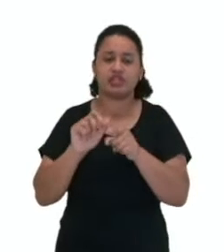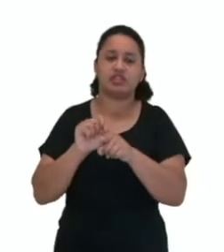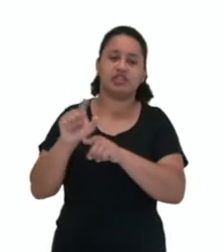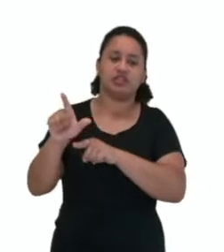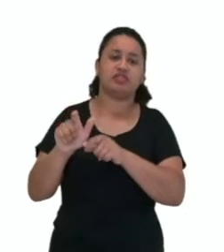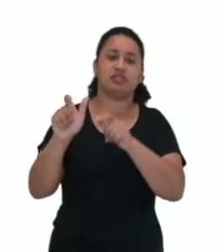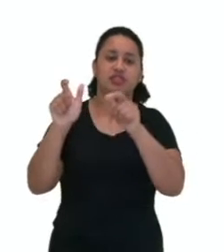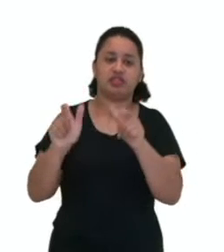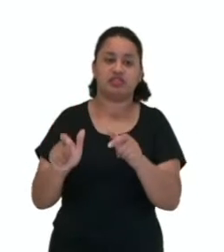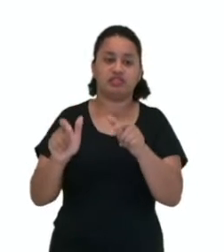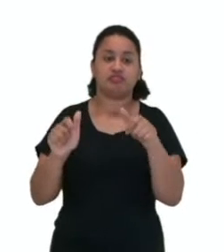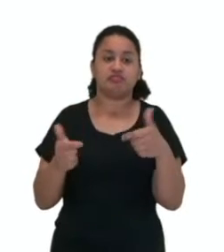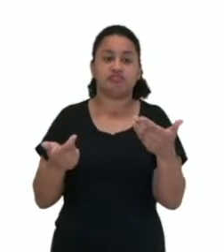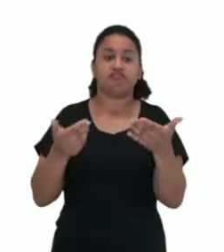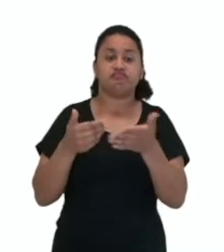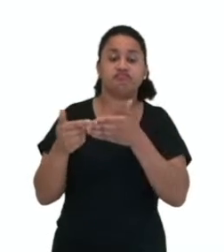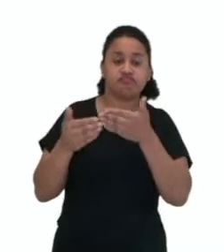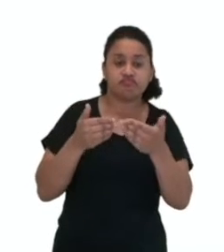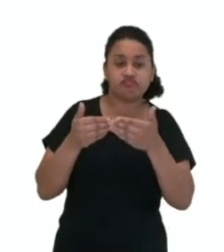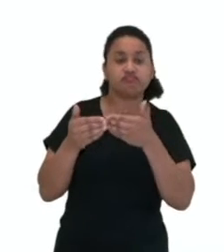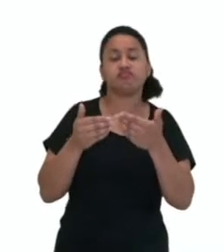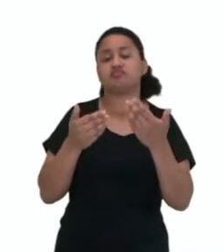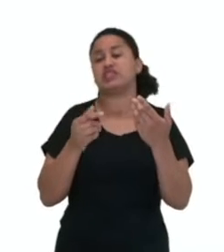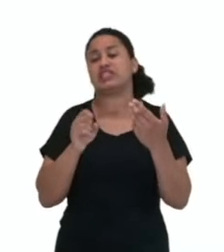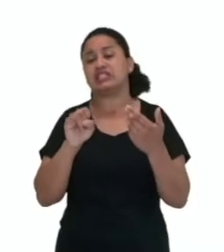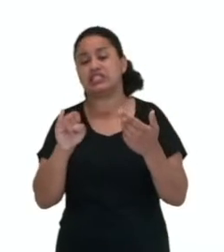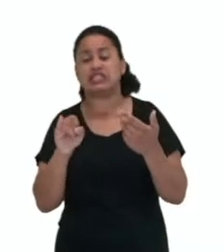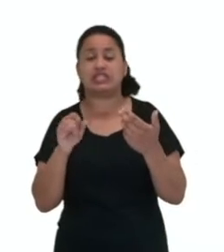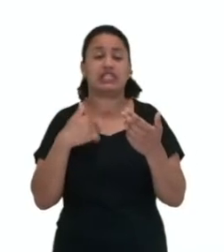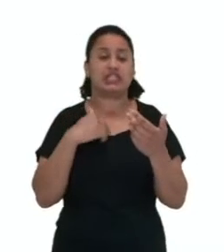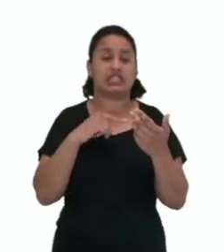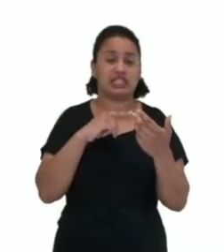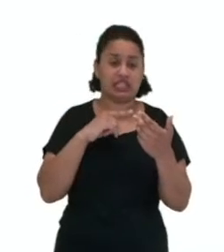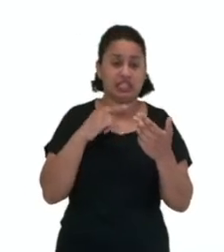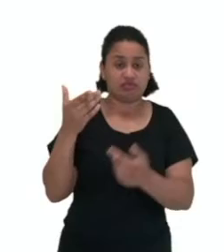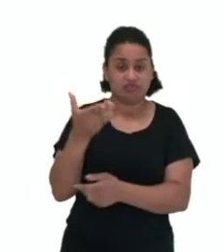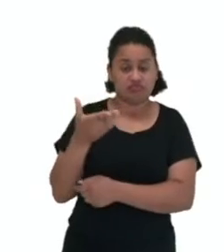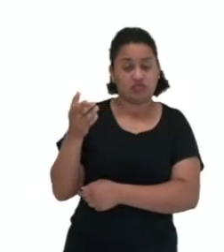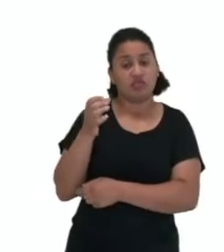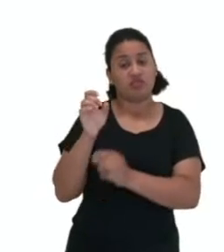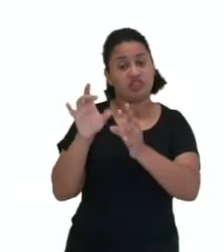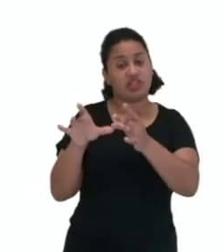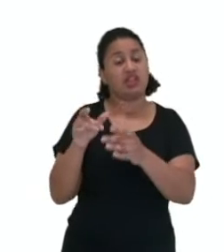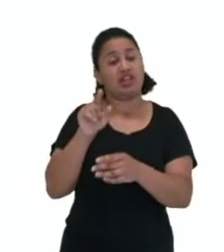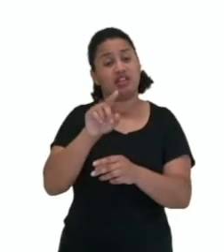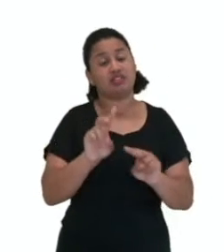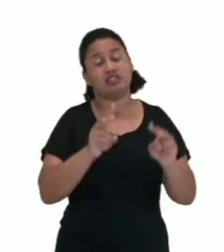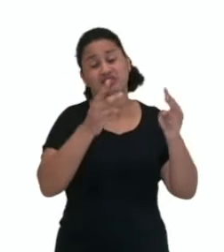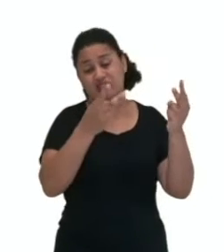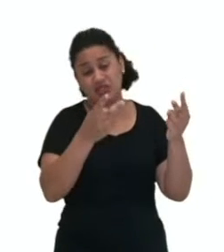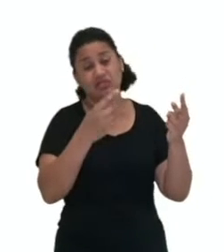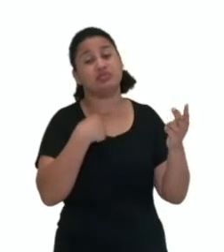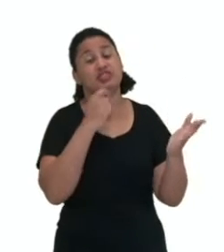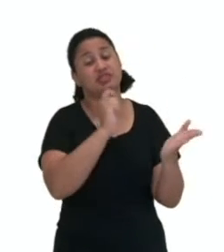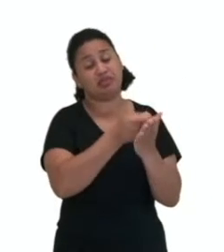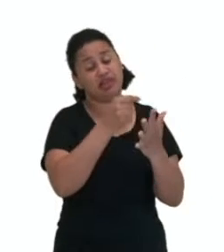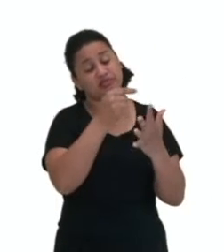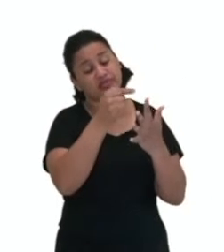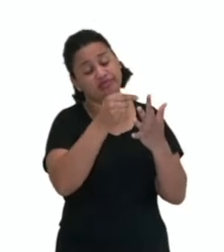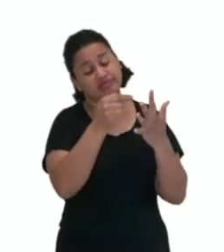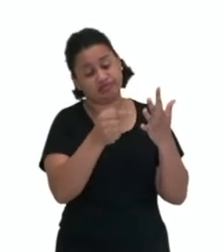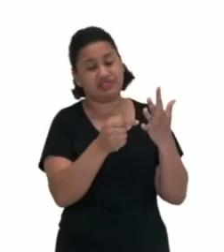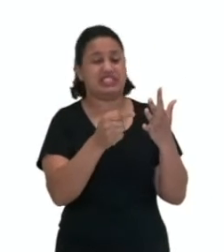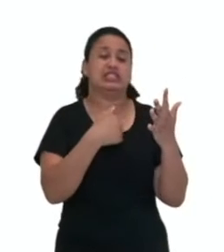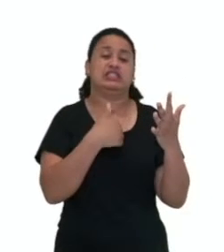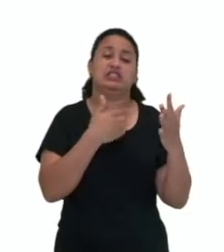imóvel, independentemente dele fornecer o serviço ou vender, vai sempre acontecer, tá? A gente brinca,